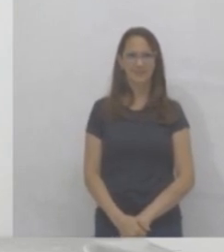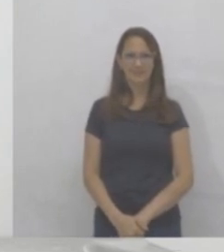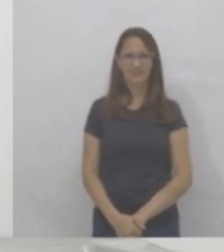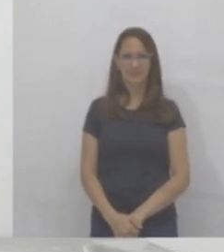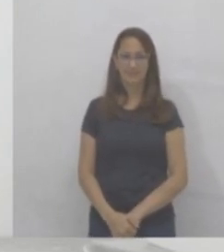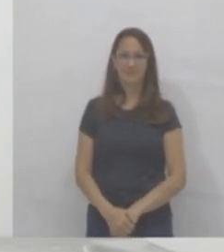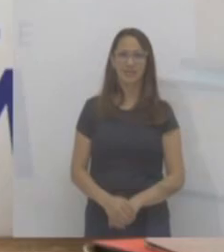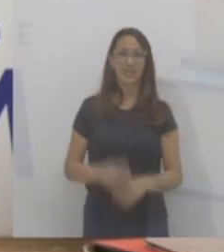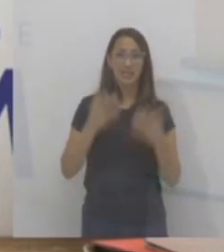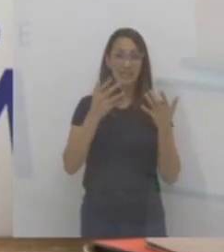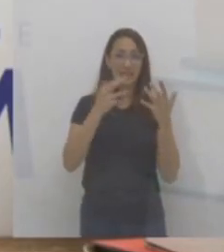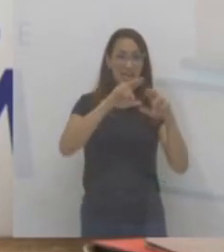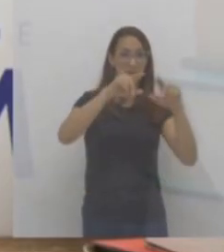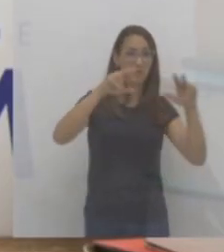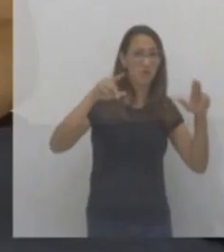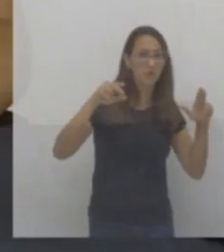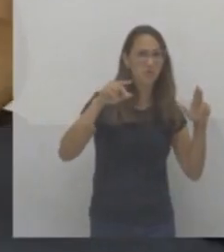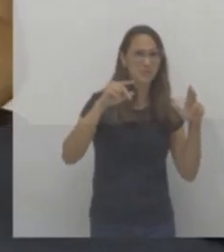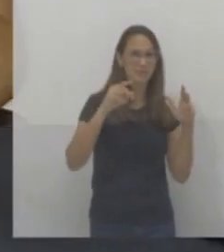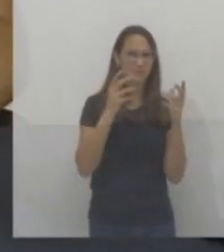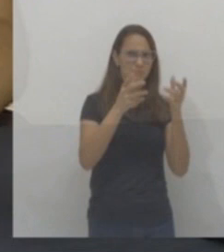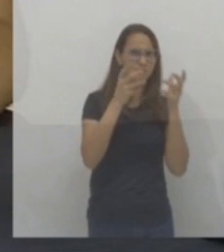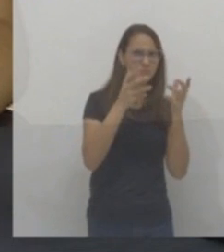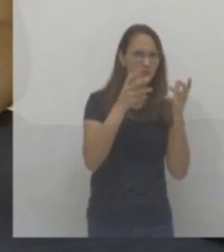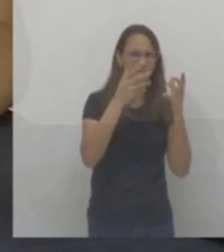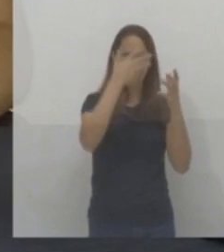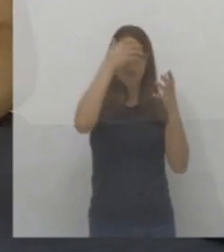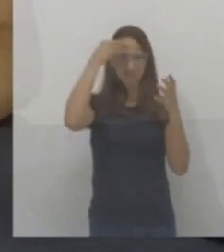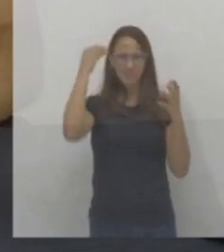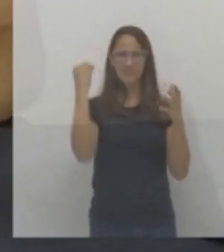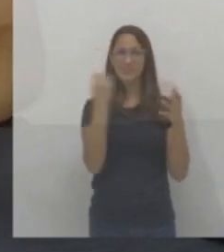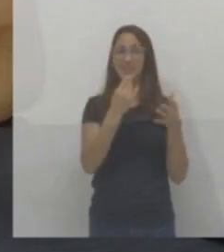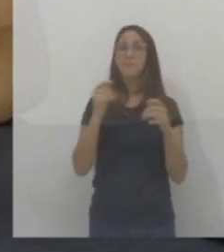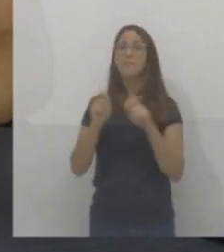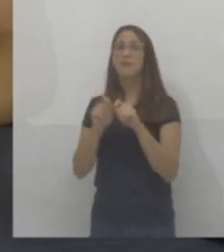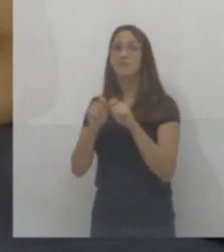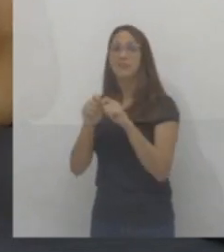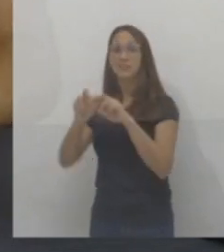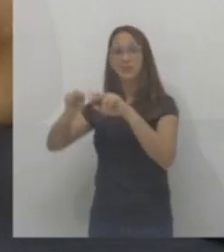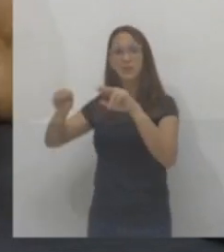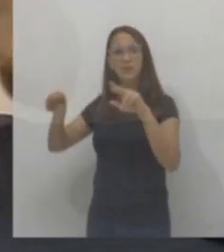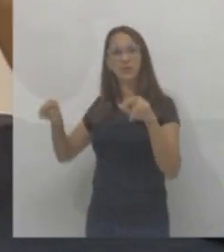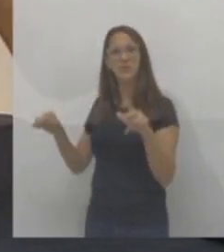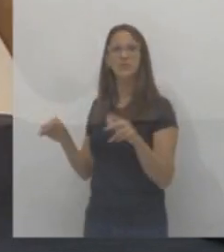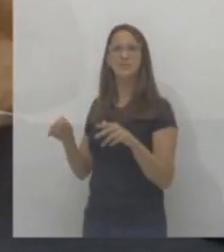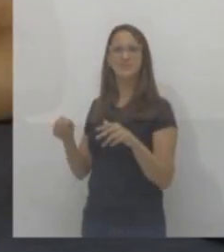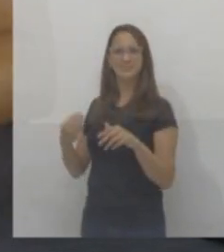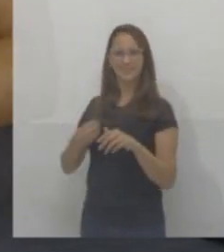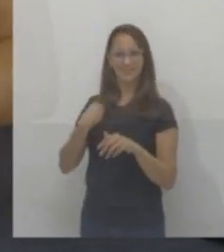realizar coisas pequenas. E eu me despeço de vocês, né, com a musicazinha que faz